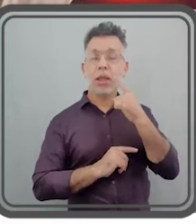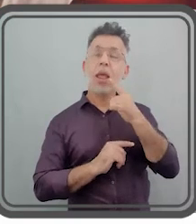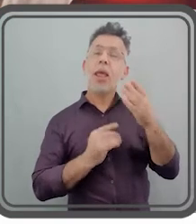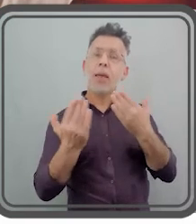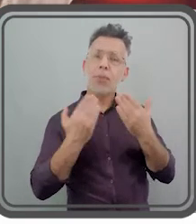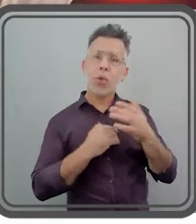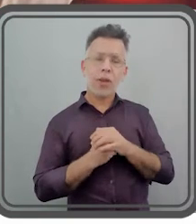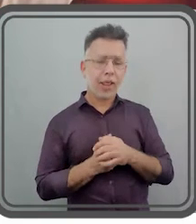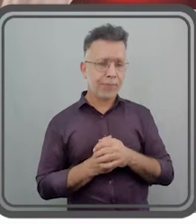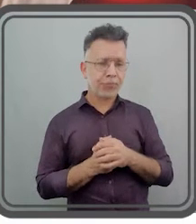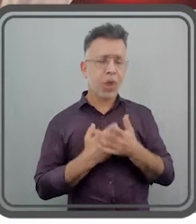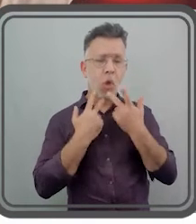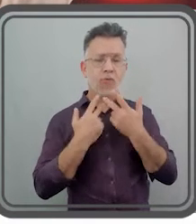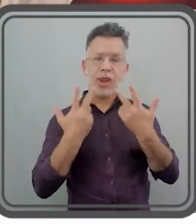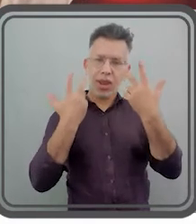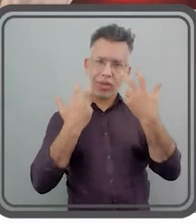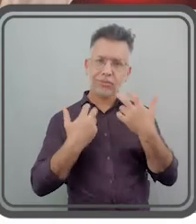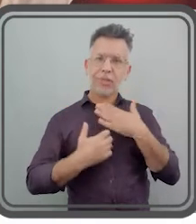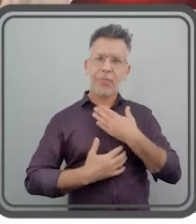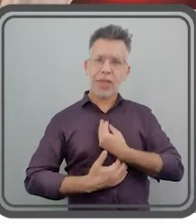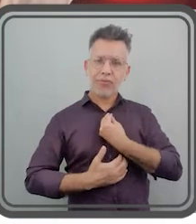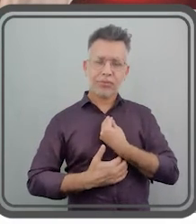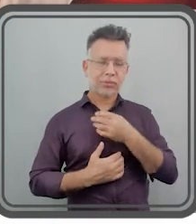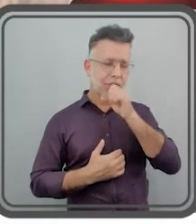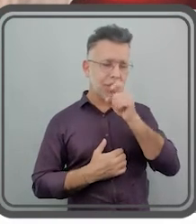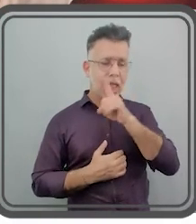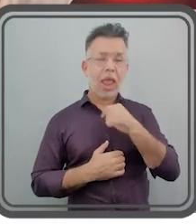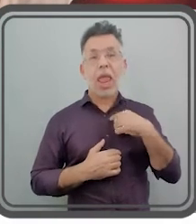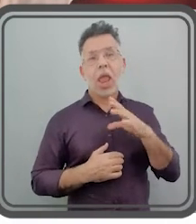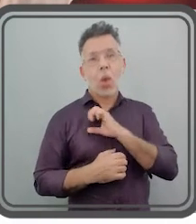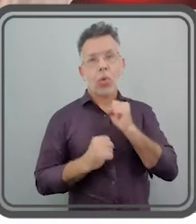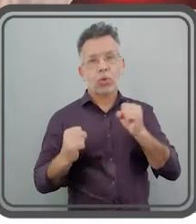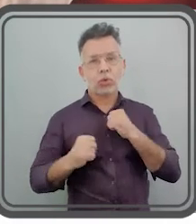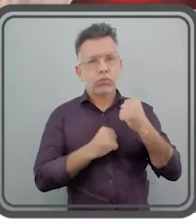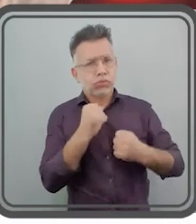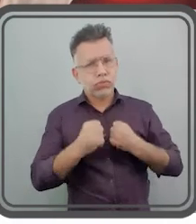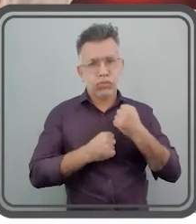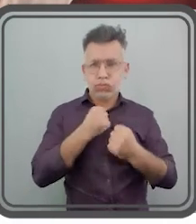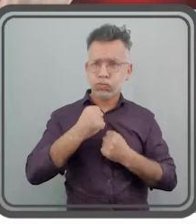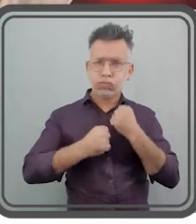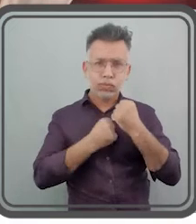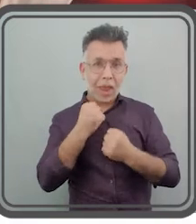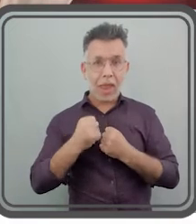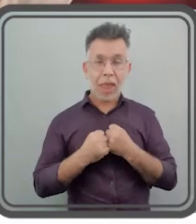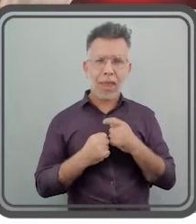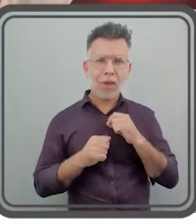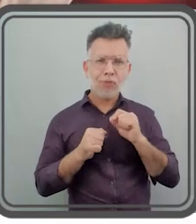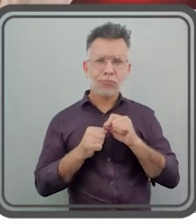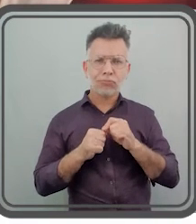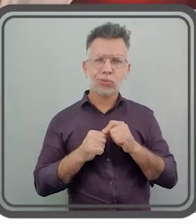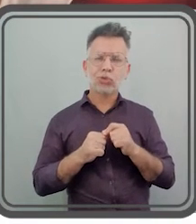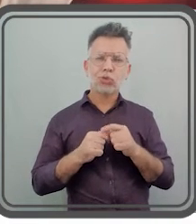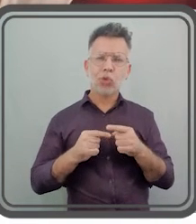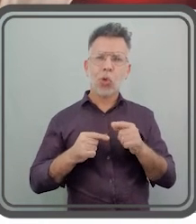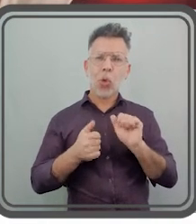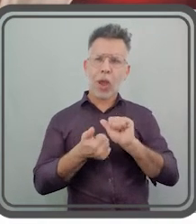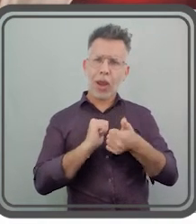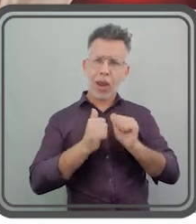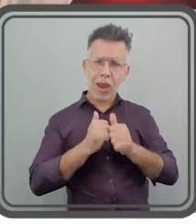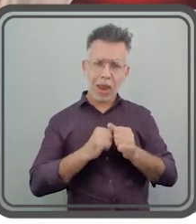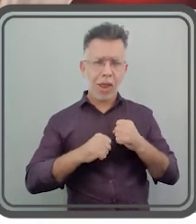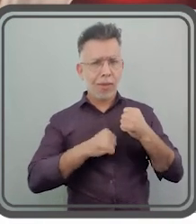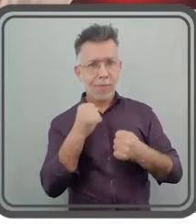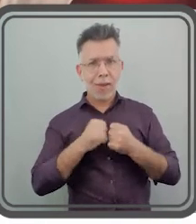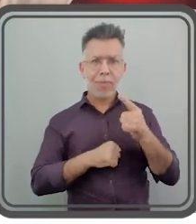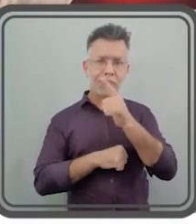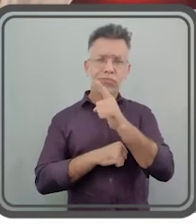acompanhando um pouco do Gustavo não tem sempre Gustavo gosta de correr eu só fiz uma gatona filha a maratona de